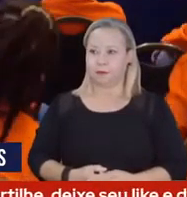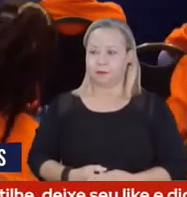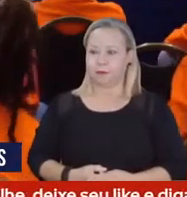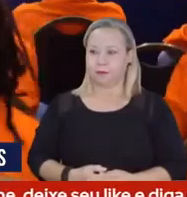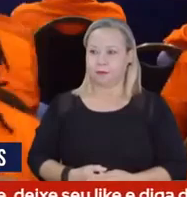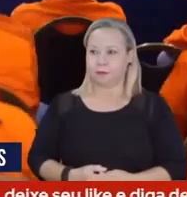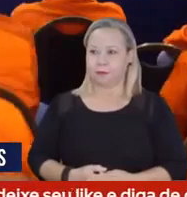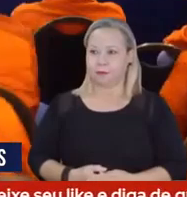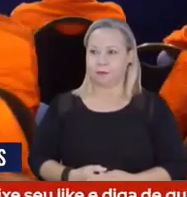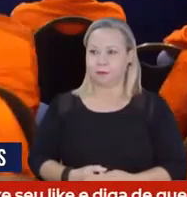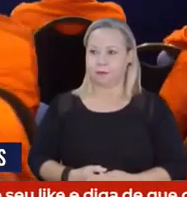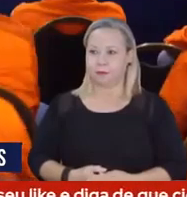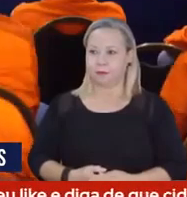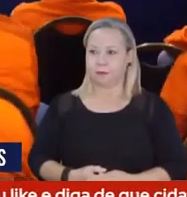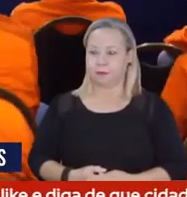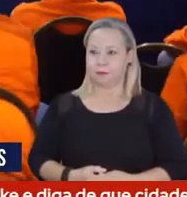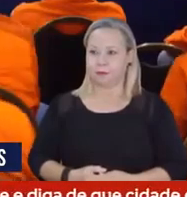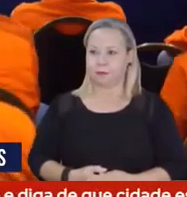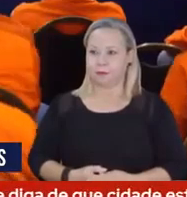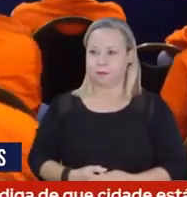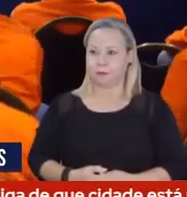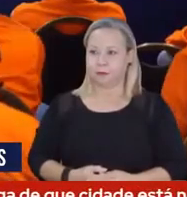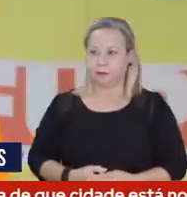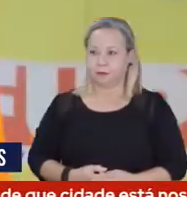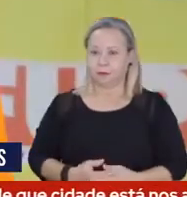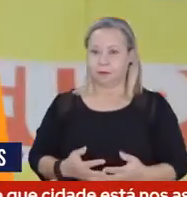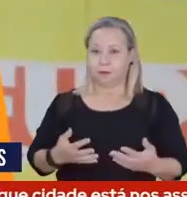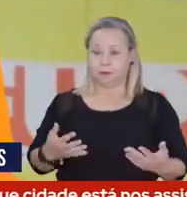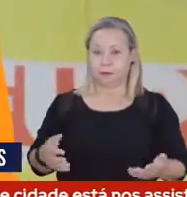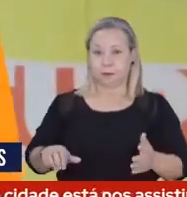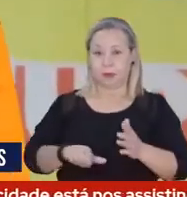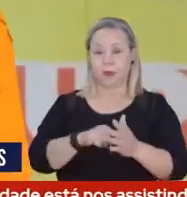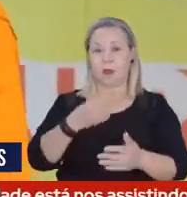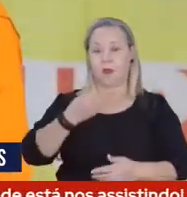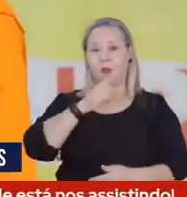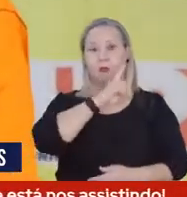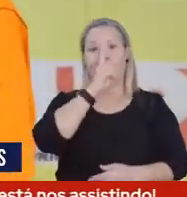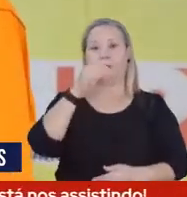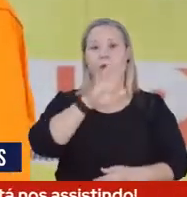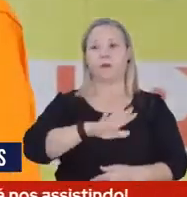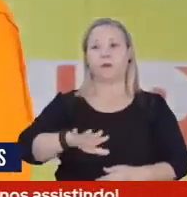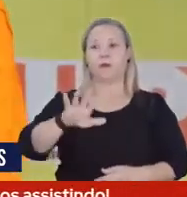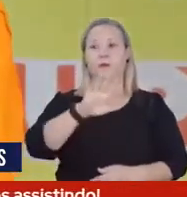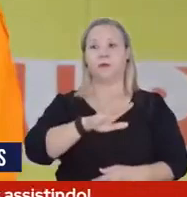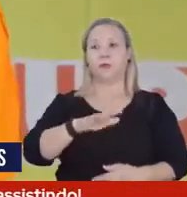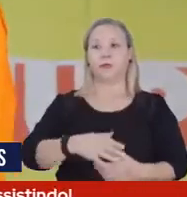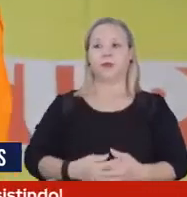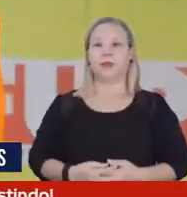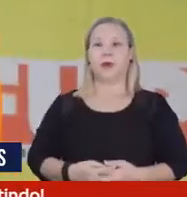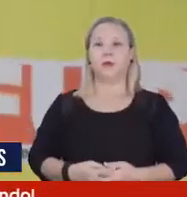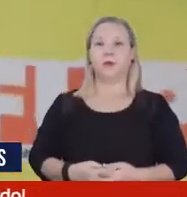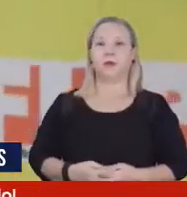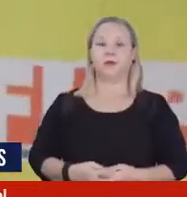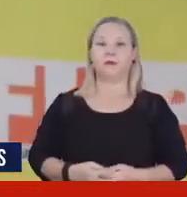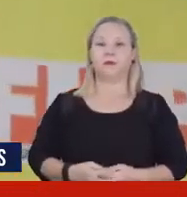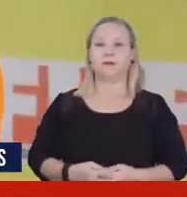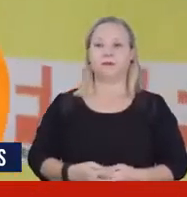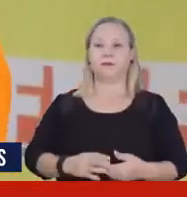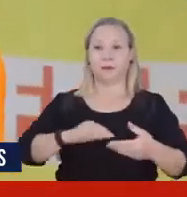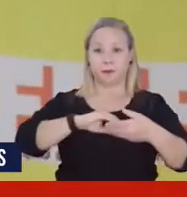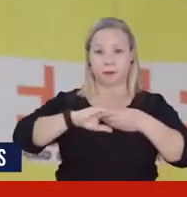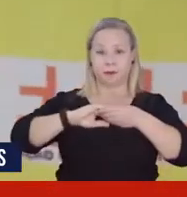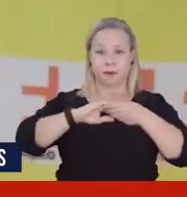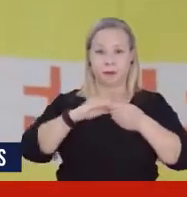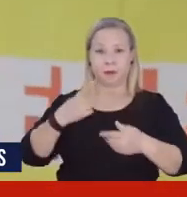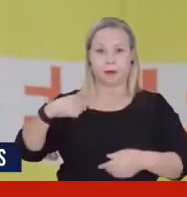Muito bem. Primeiro, bom dia a todos e todas aqui presentes. Quero saudar o nosso presidente Lula,